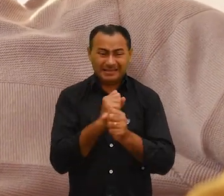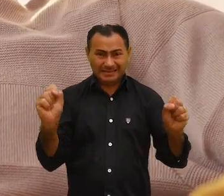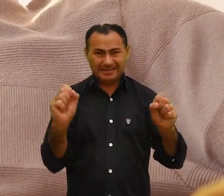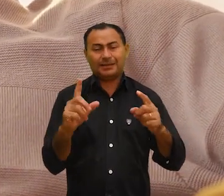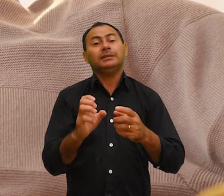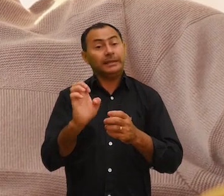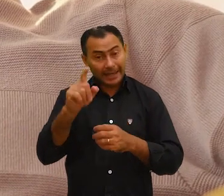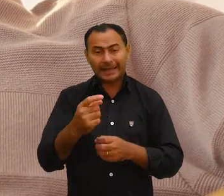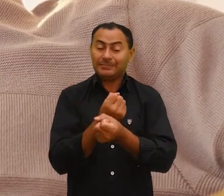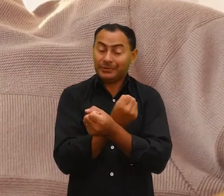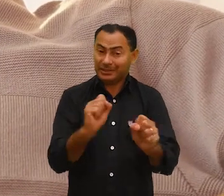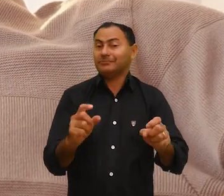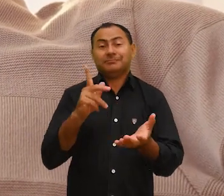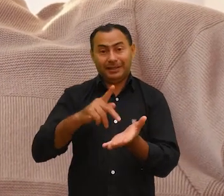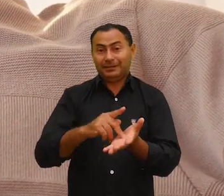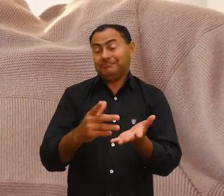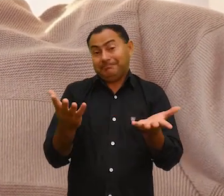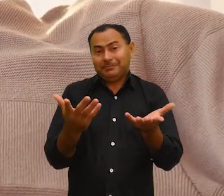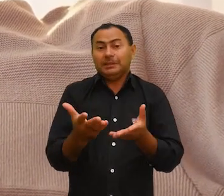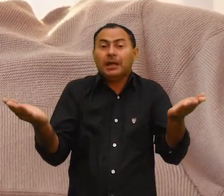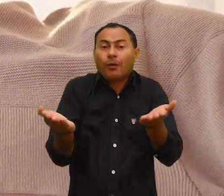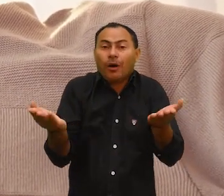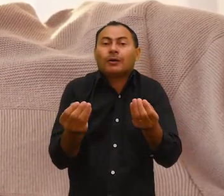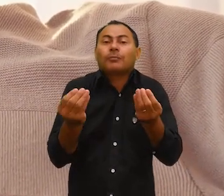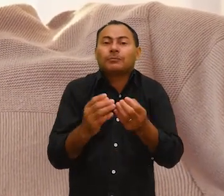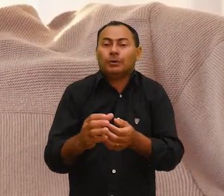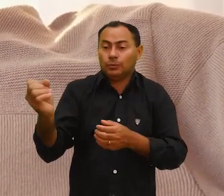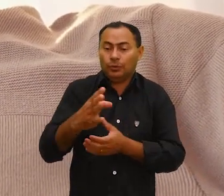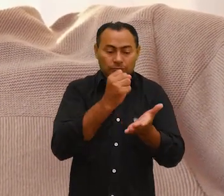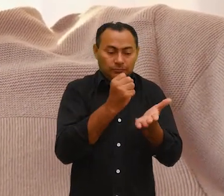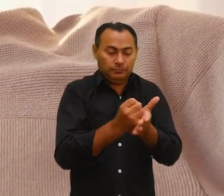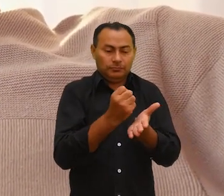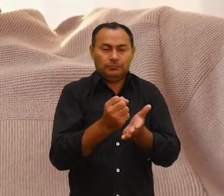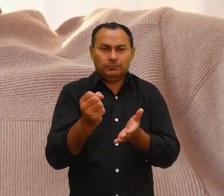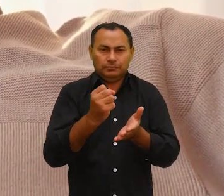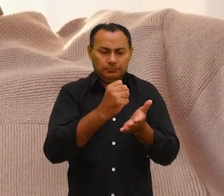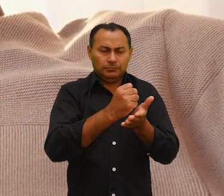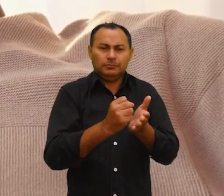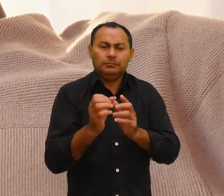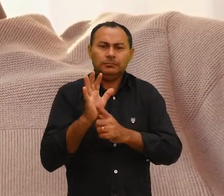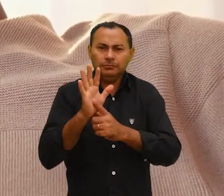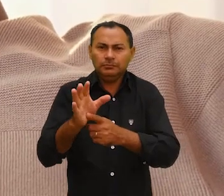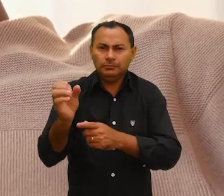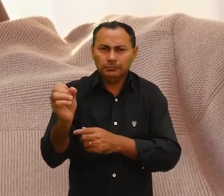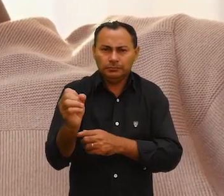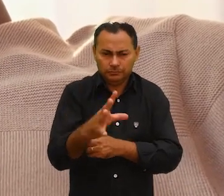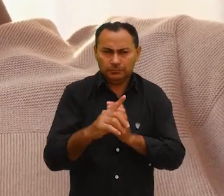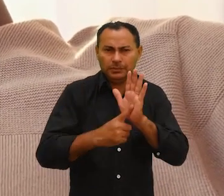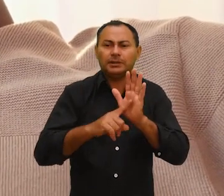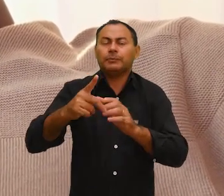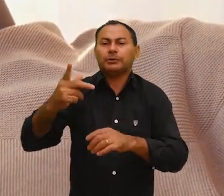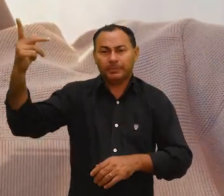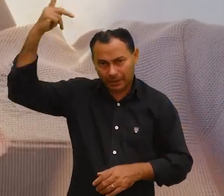impossível. E é impossível mesmo. E agora? O Novo Testamento tem um ensino dinâmico apresentado depois